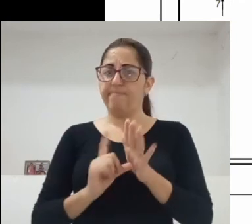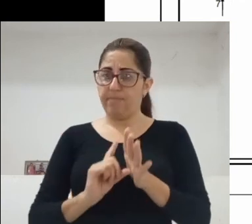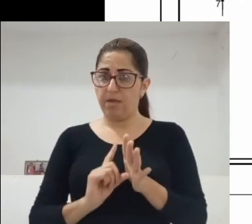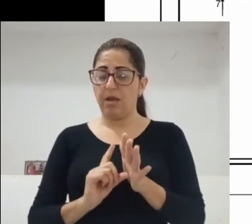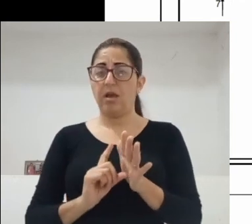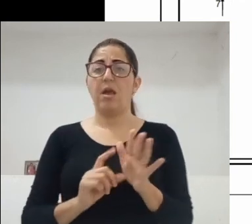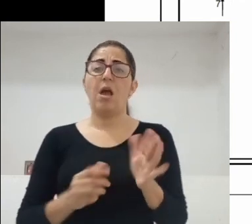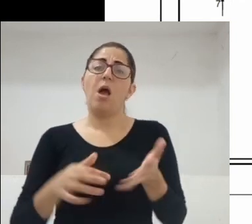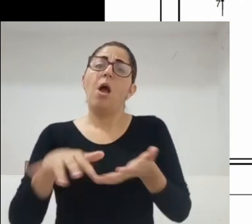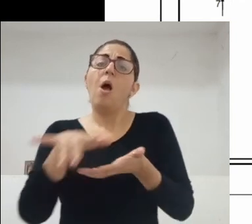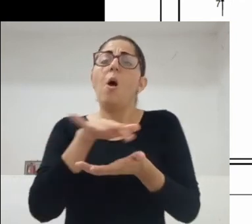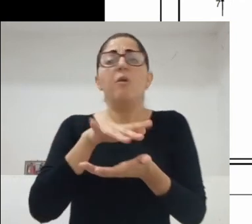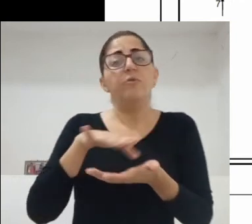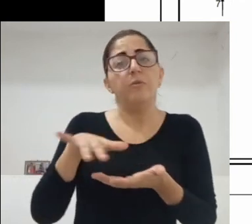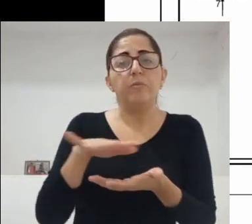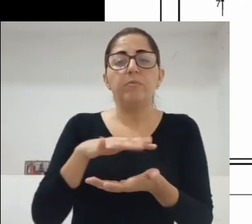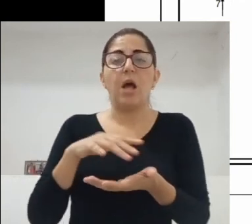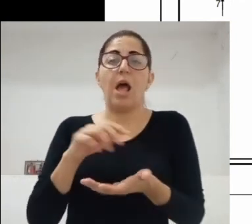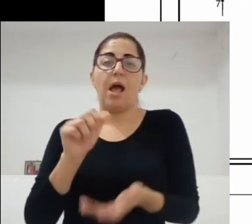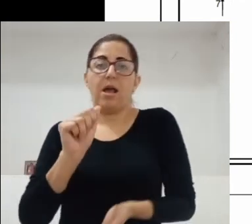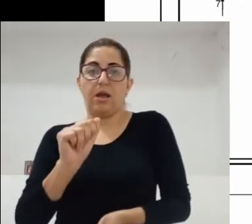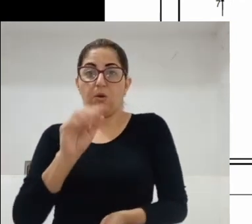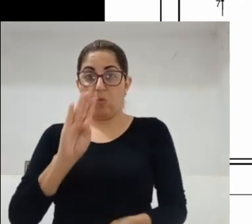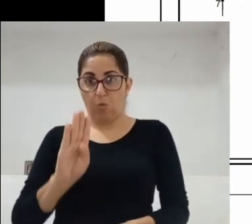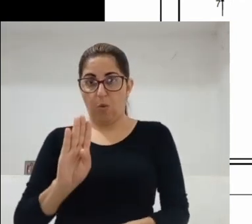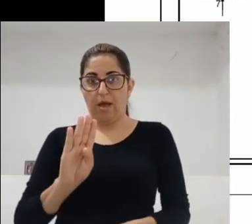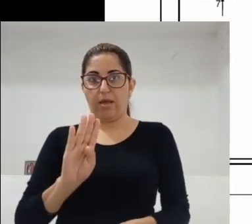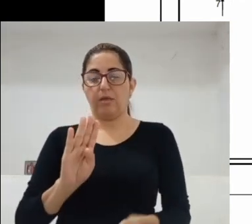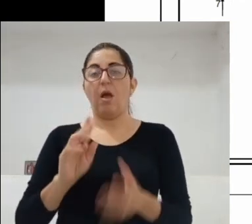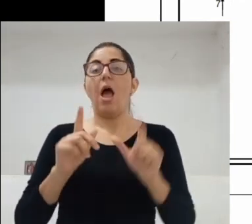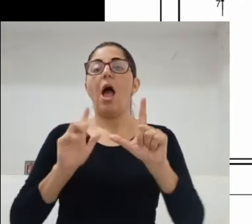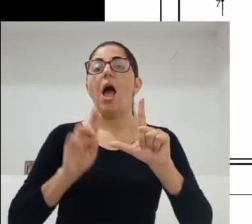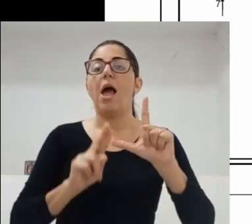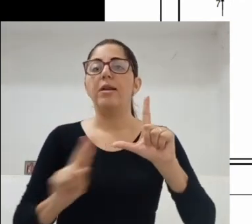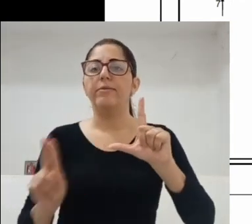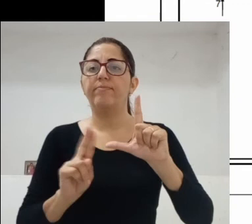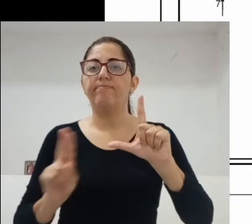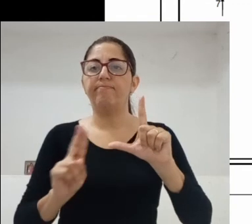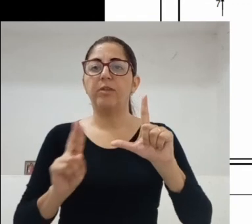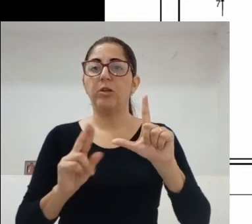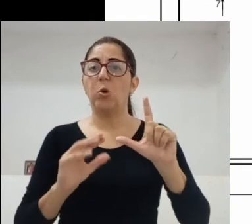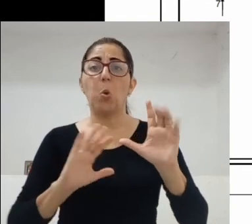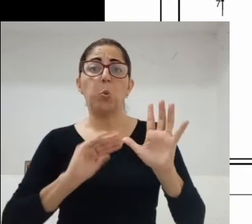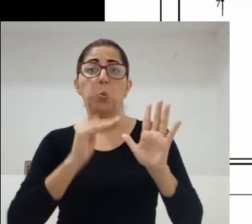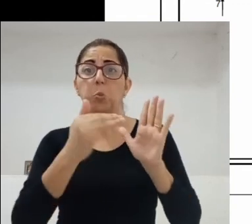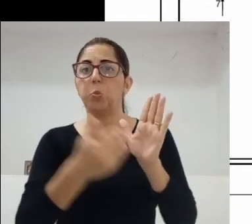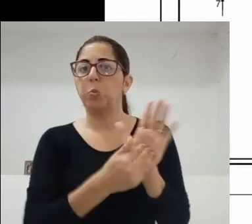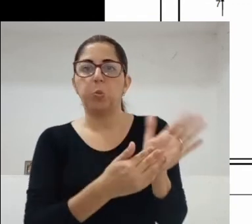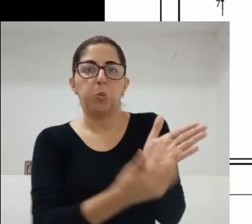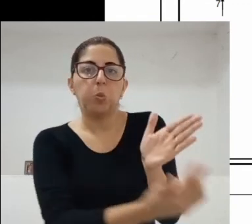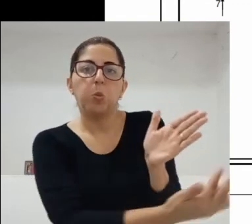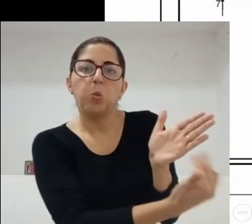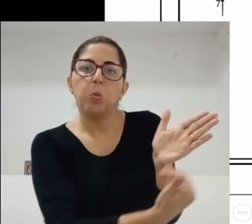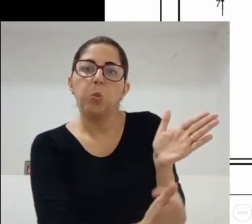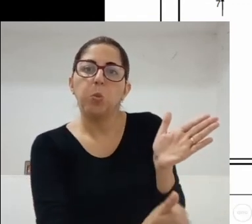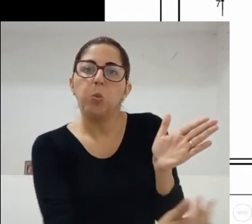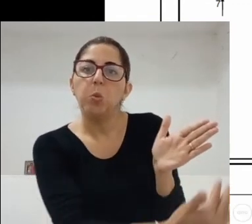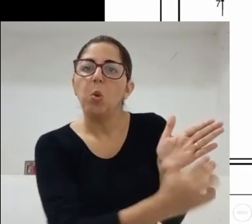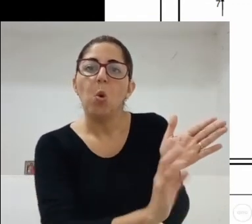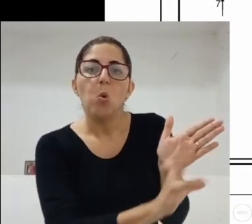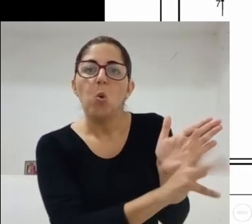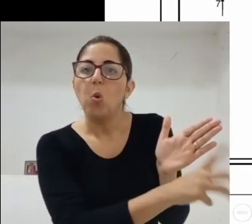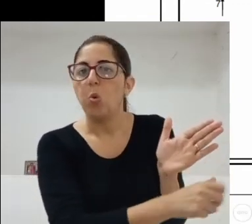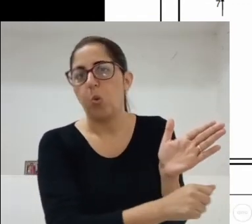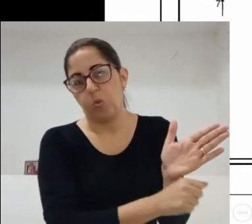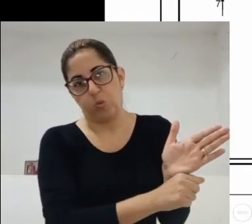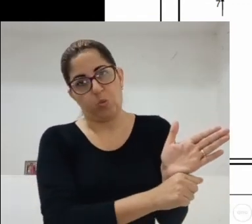vocês anteriormente, né? O formato A4, a legenda acaba ocupando todo o espaço da folha,